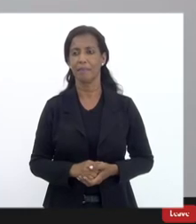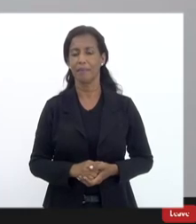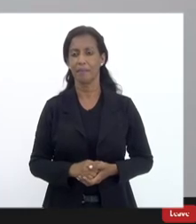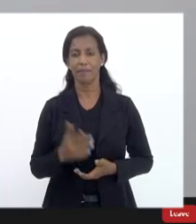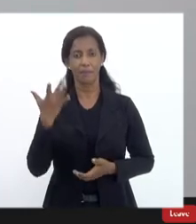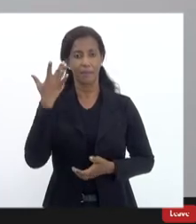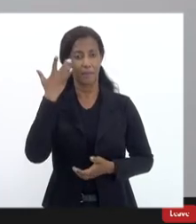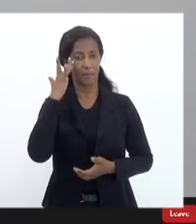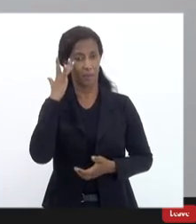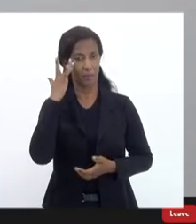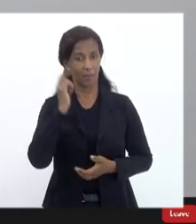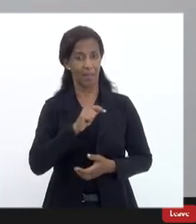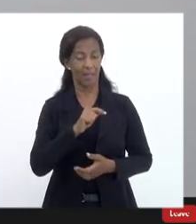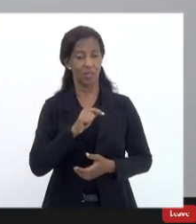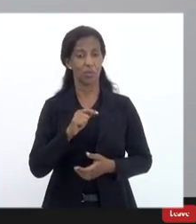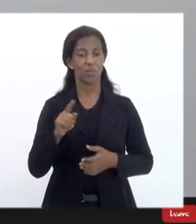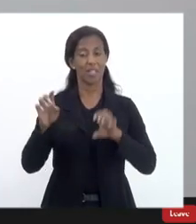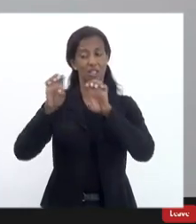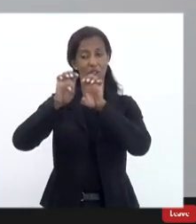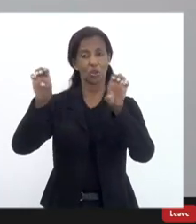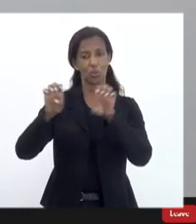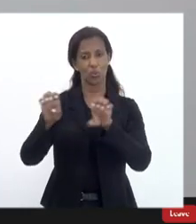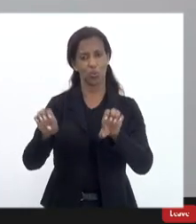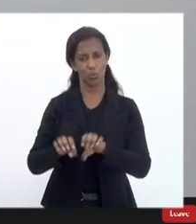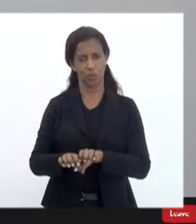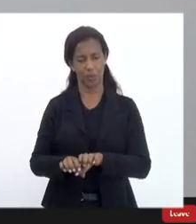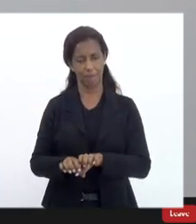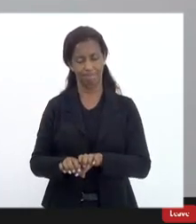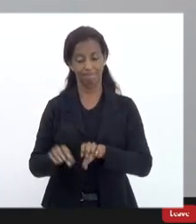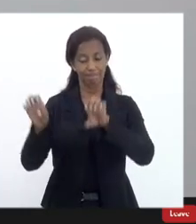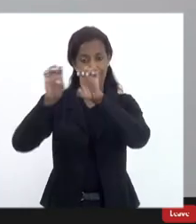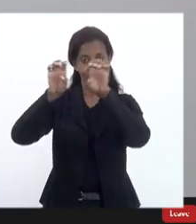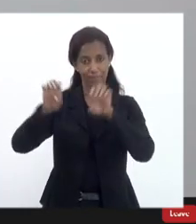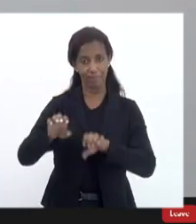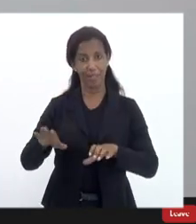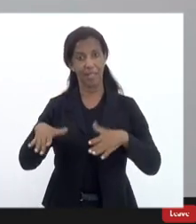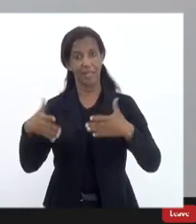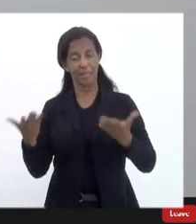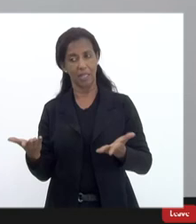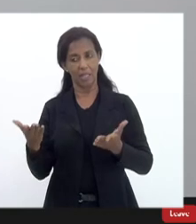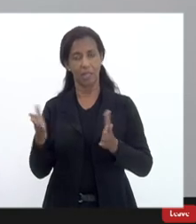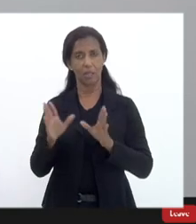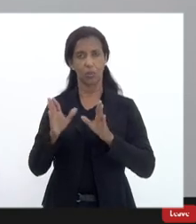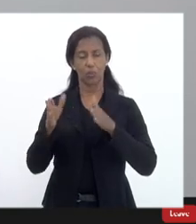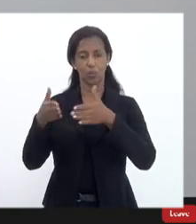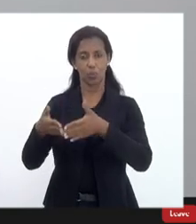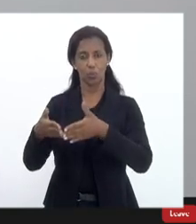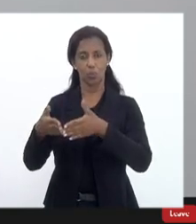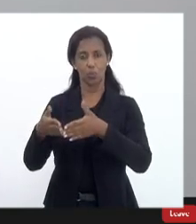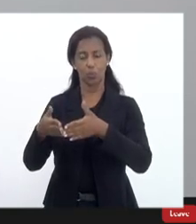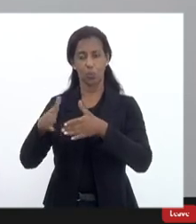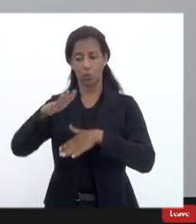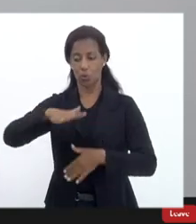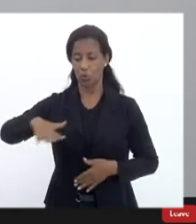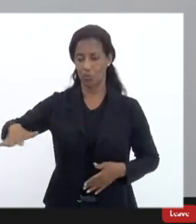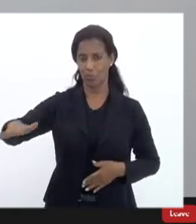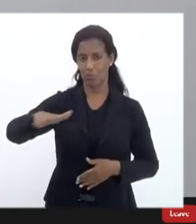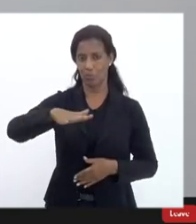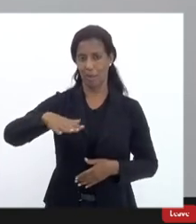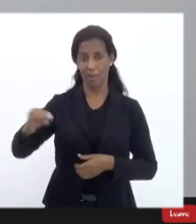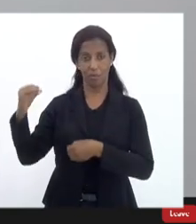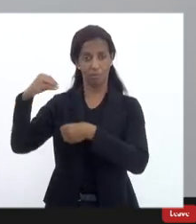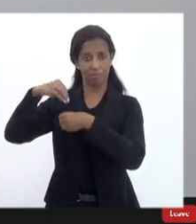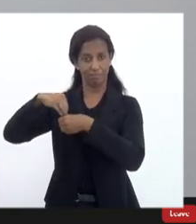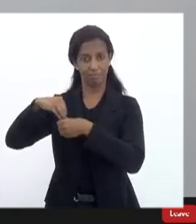o aspecto da infraestrutura, né? E aí a infraestrutura, tanto no tocante à distribuição espacial, né, no interior